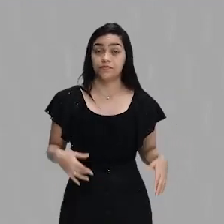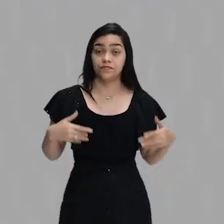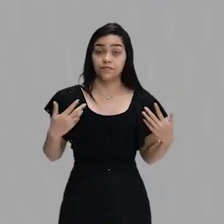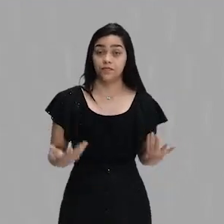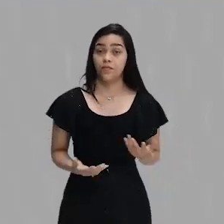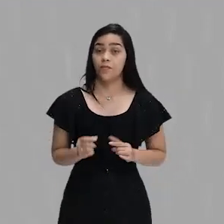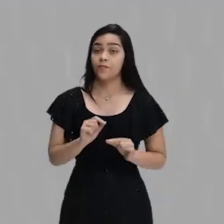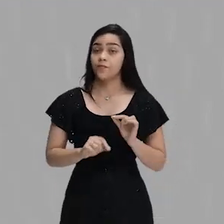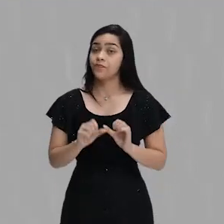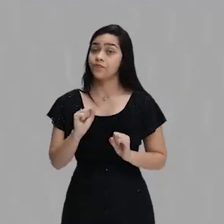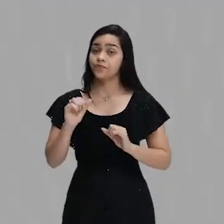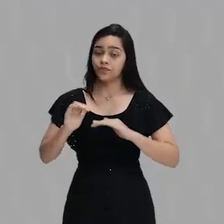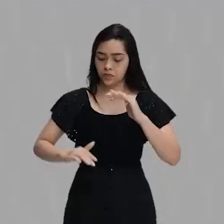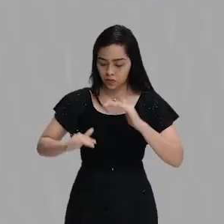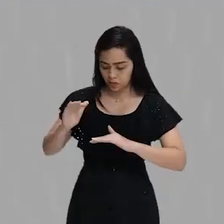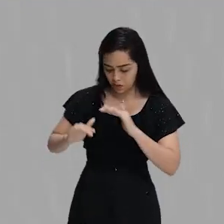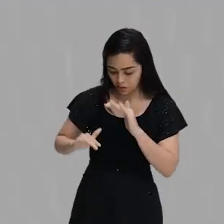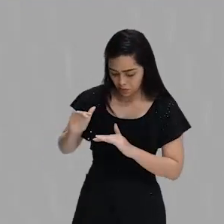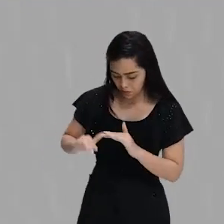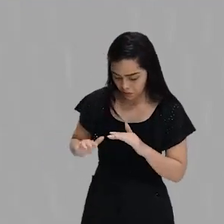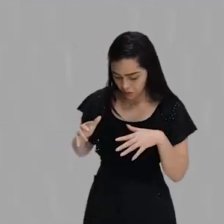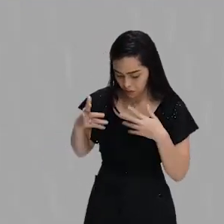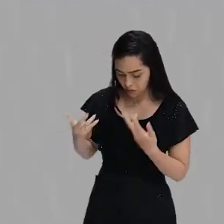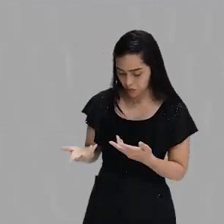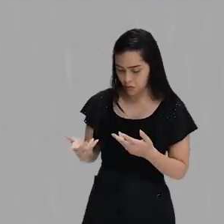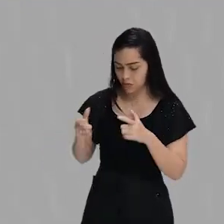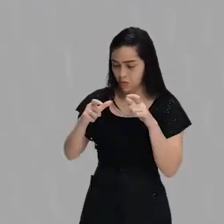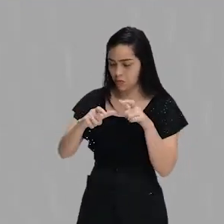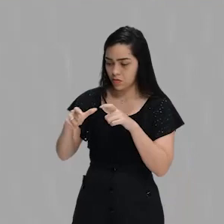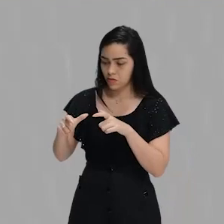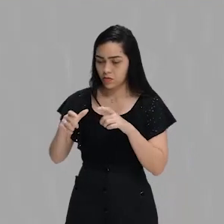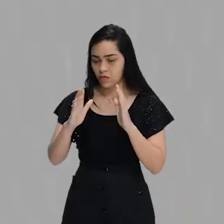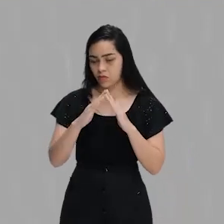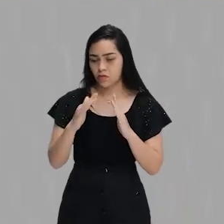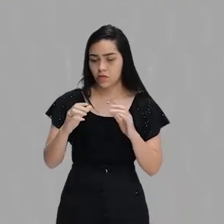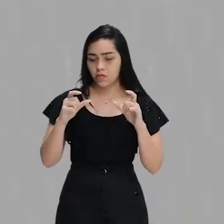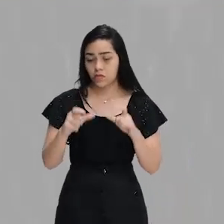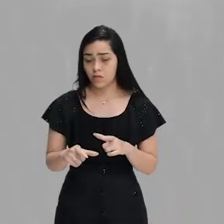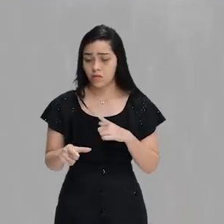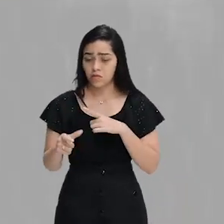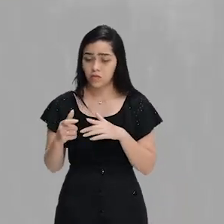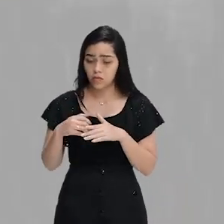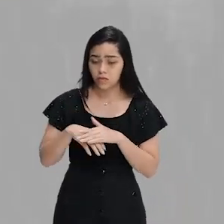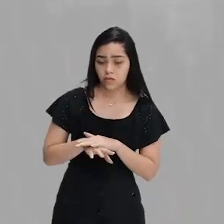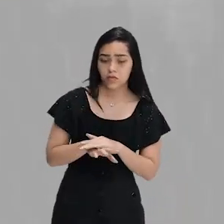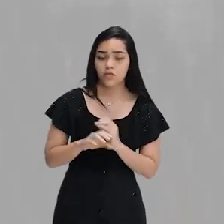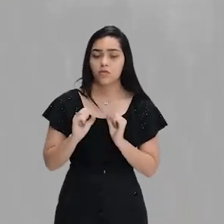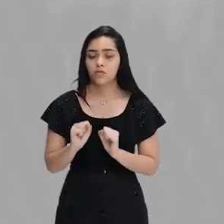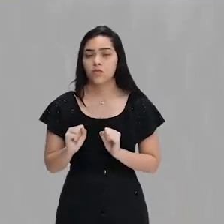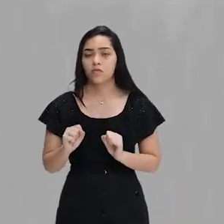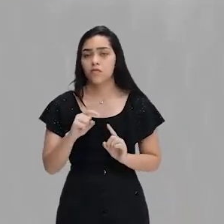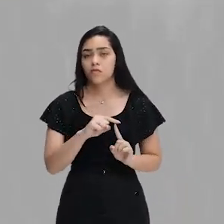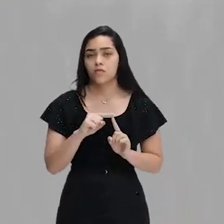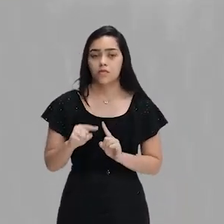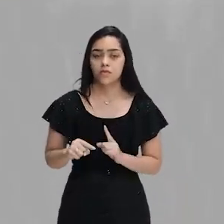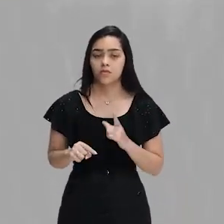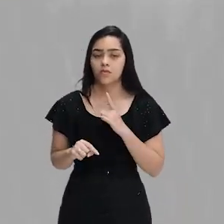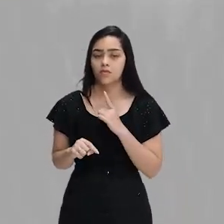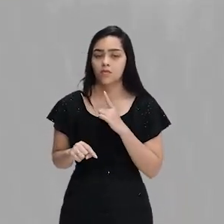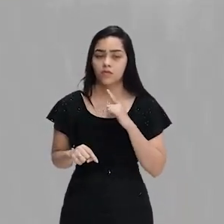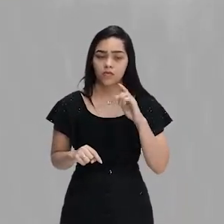E aí nós, dependendo de qual local que esses parasitas eles vão estar alojados, a gente pode classificar ele